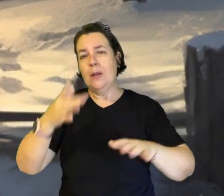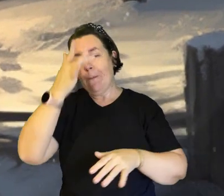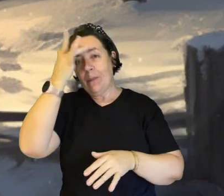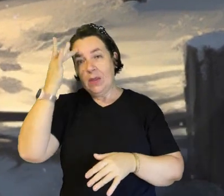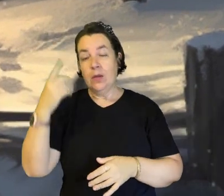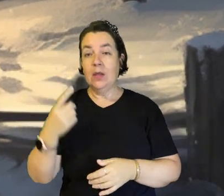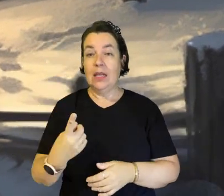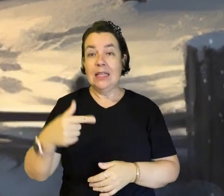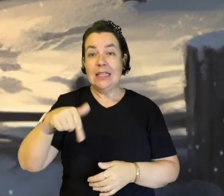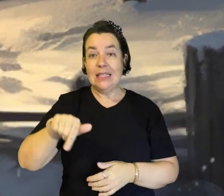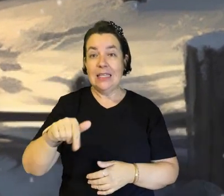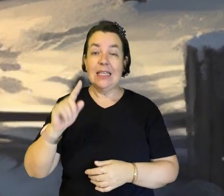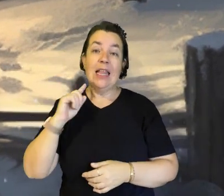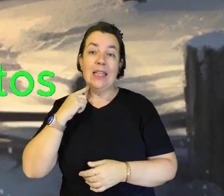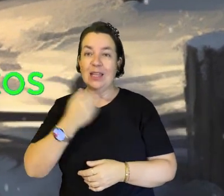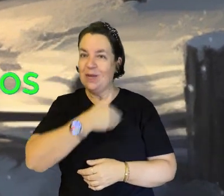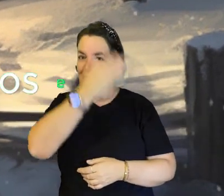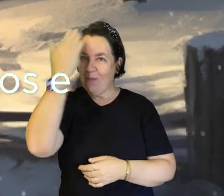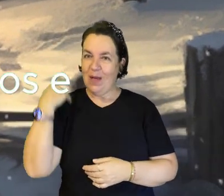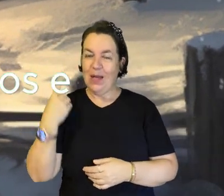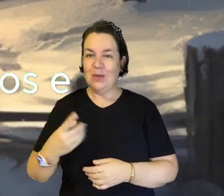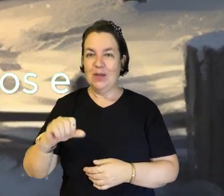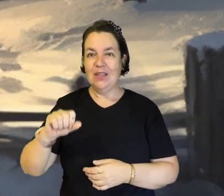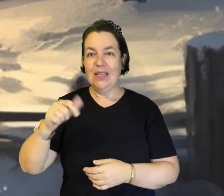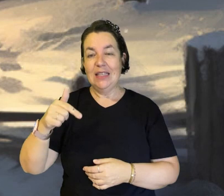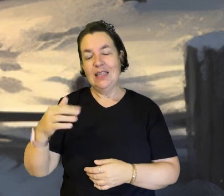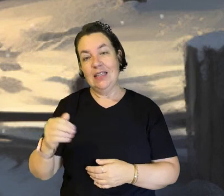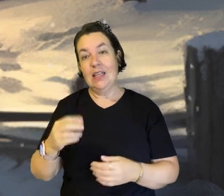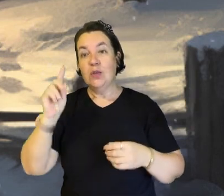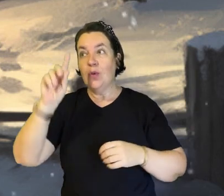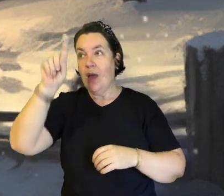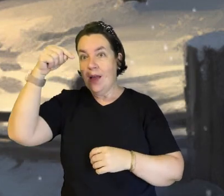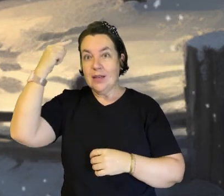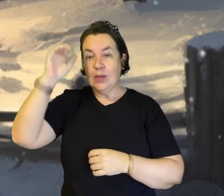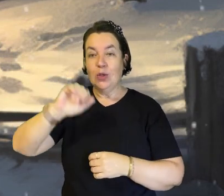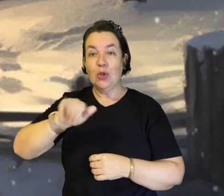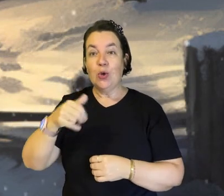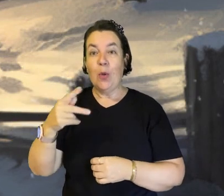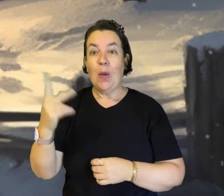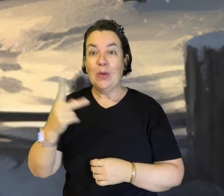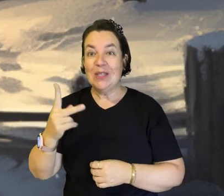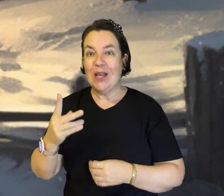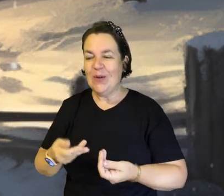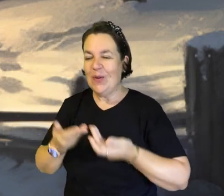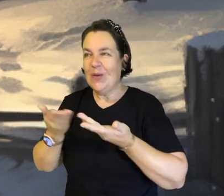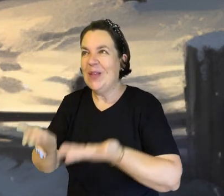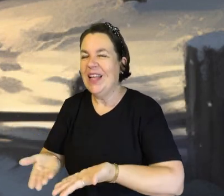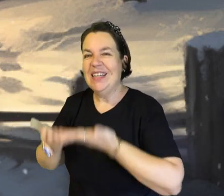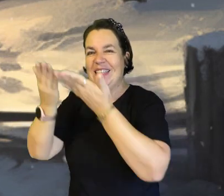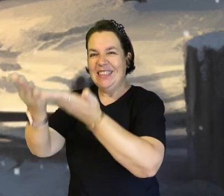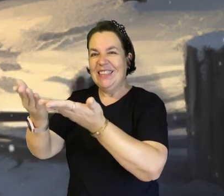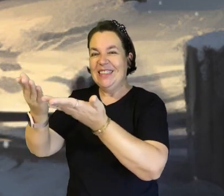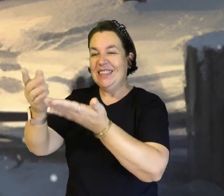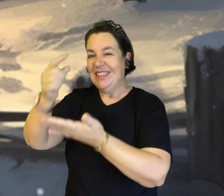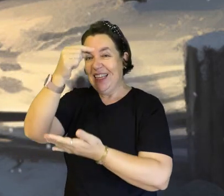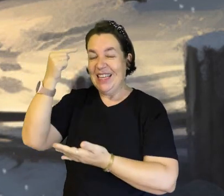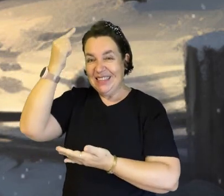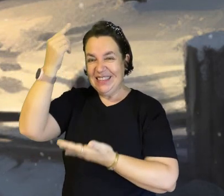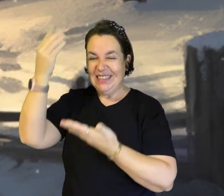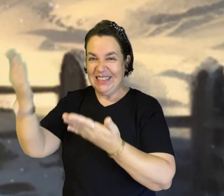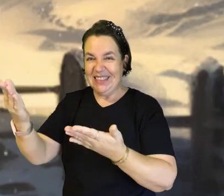nacionalidades. Em 17 de maio de 1992, em Roma, Sua Santidade João Paulo II eleva José